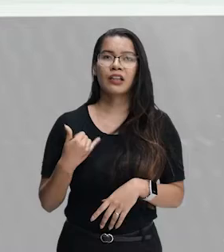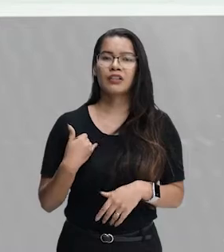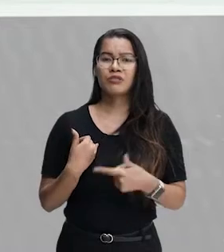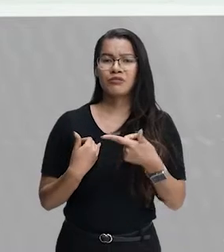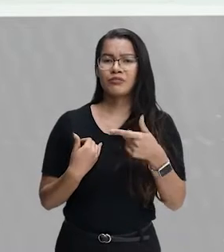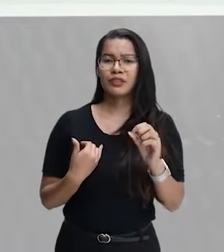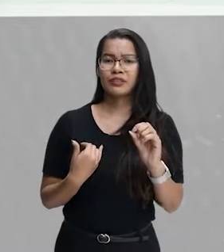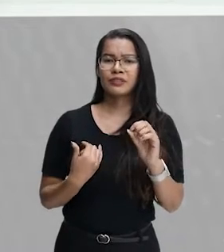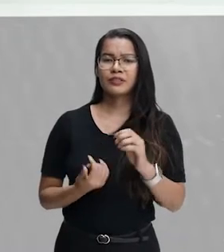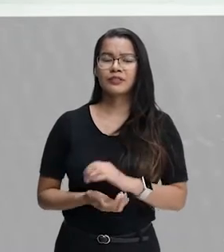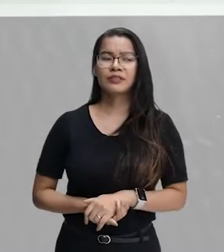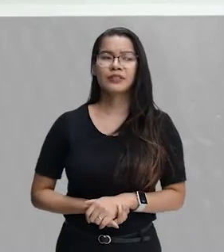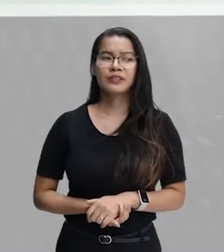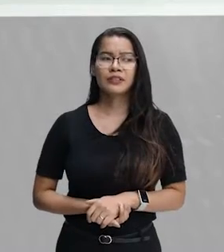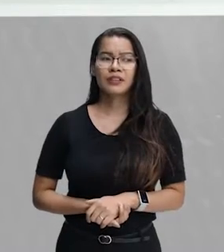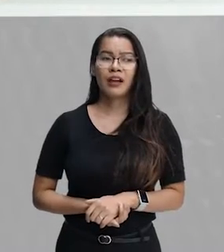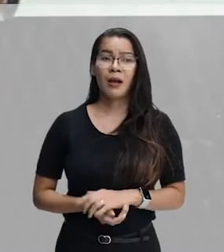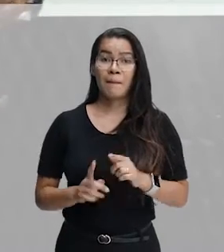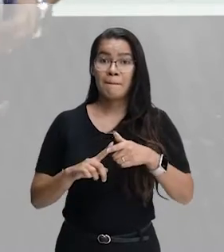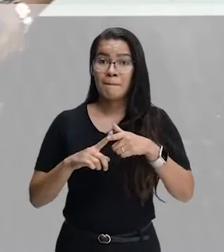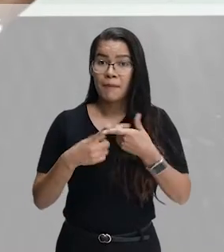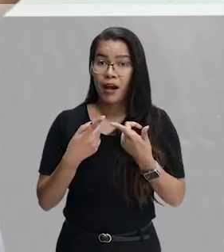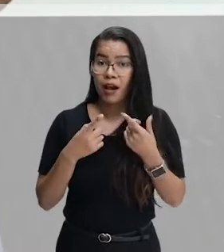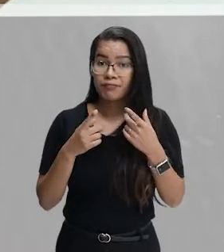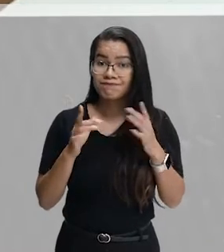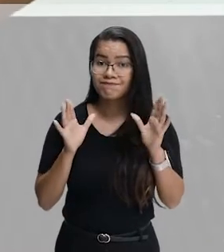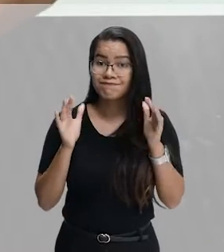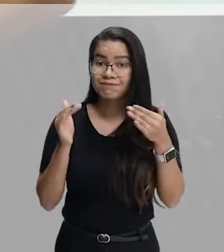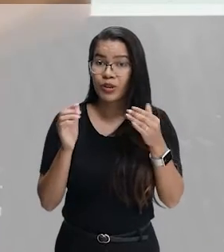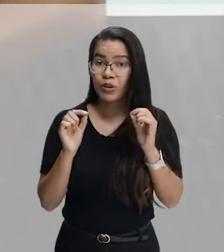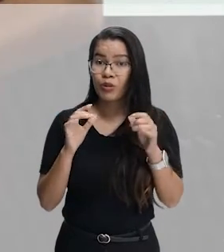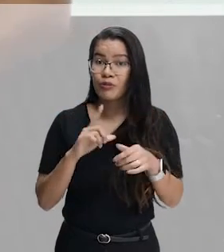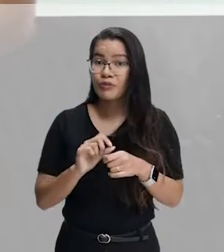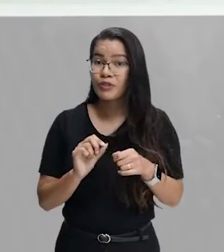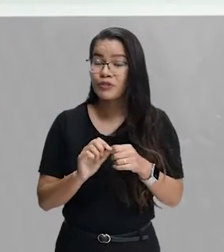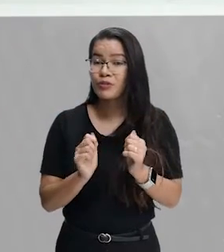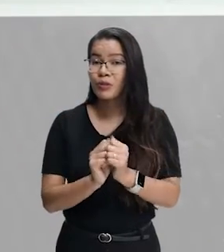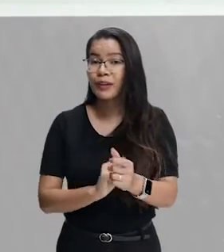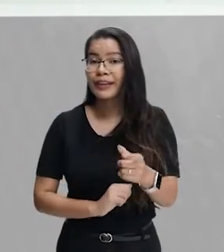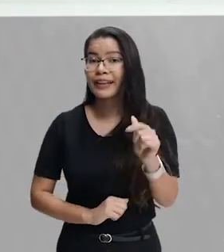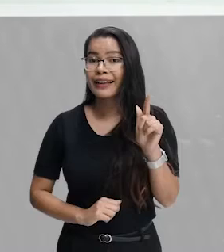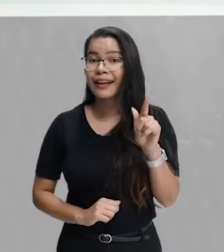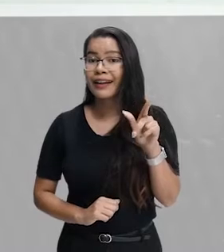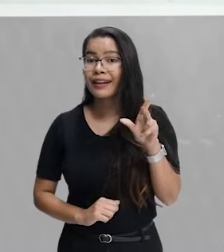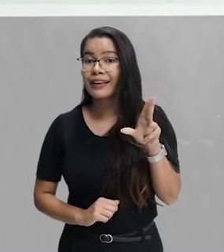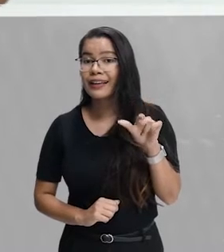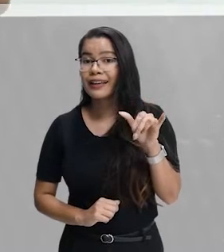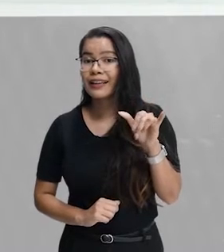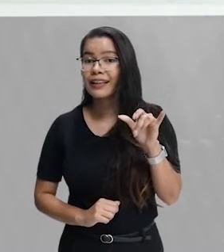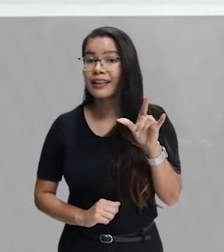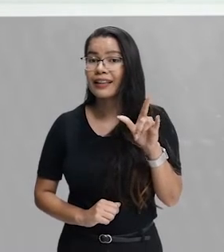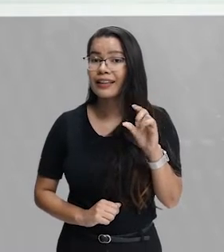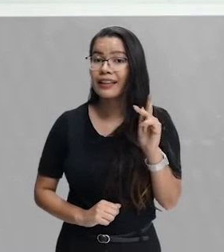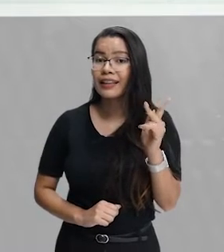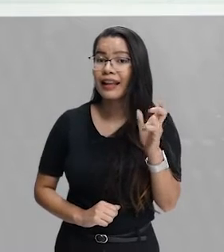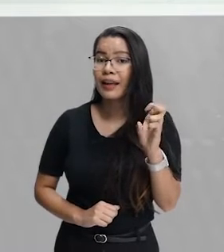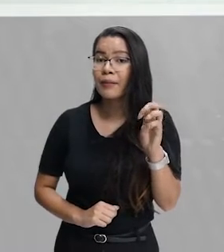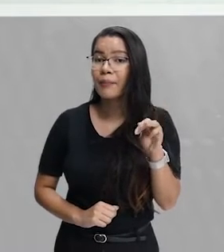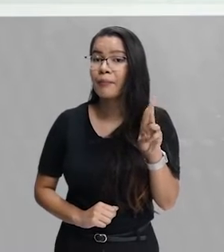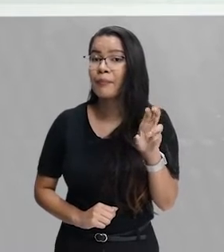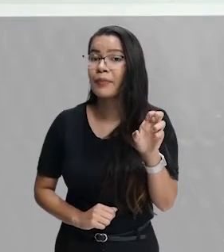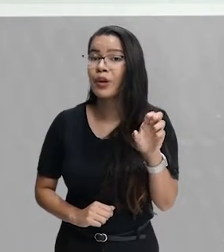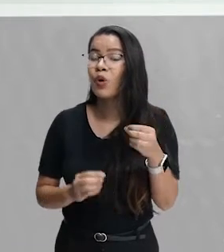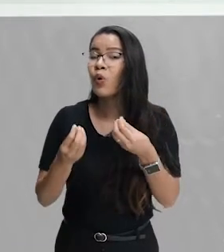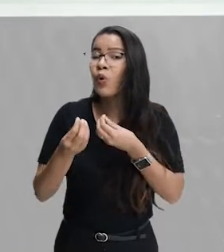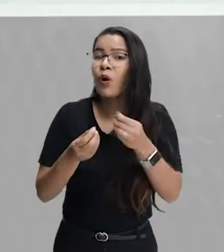20. Mas, galera, olha o que eu fiz com o Guilherme. Se o Guilherme disse assim, Maroni, tu só me deu uma média, cara. Como é que eu vou fazer uma atividade